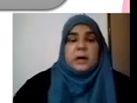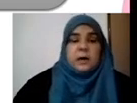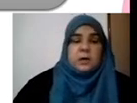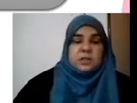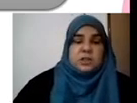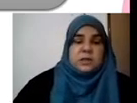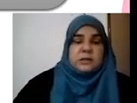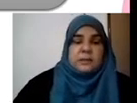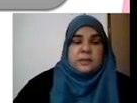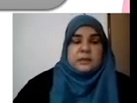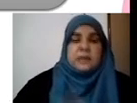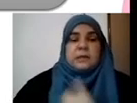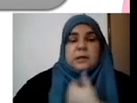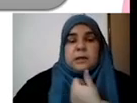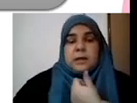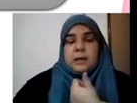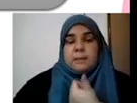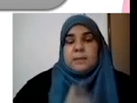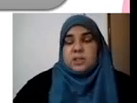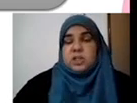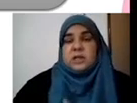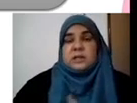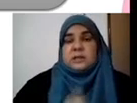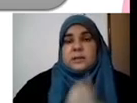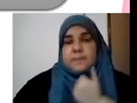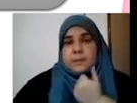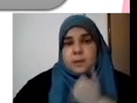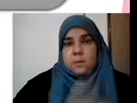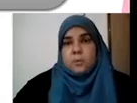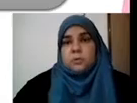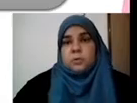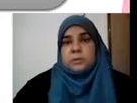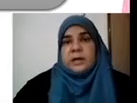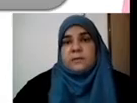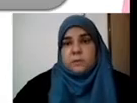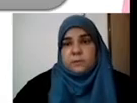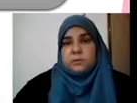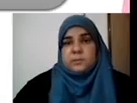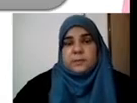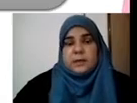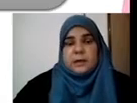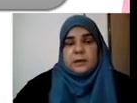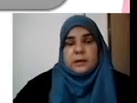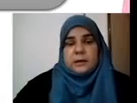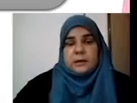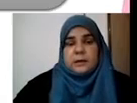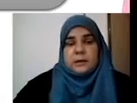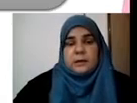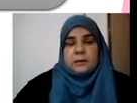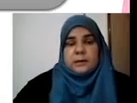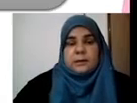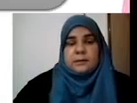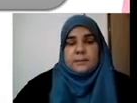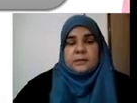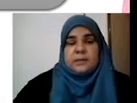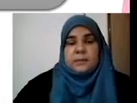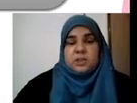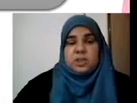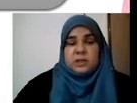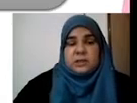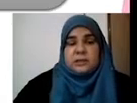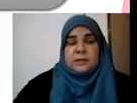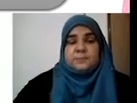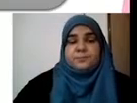altura. Agora, ele também tem mediana, é um ponto notável que eu vou explicar. Né? Ele também